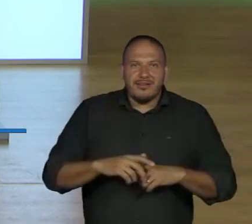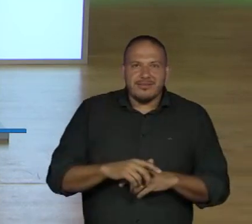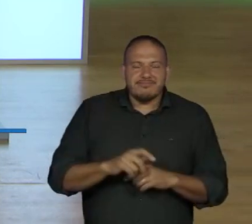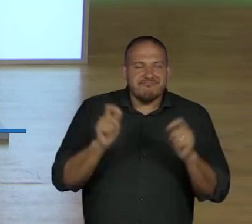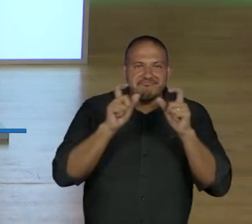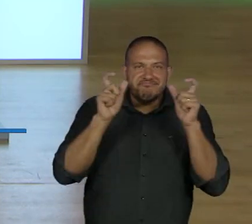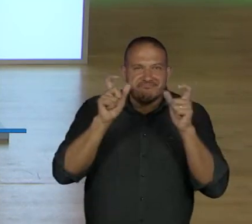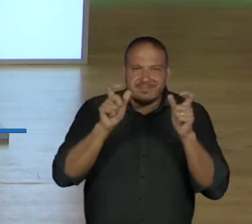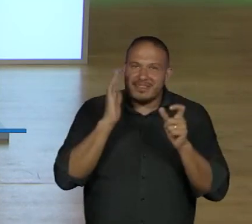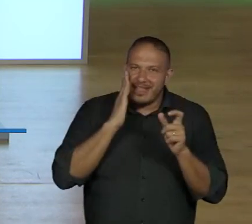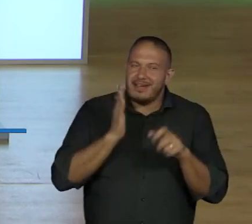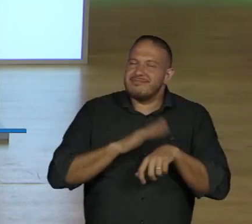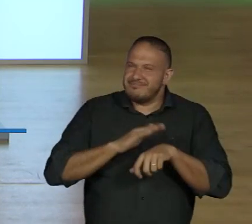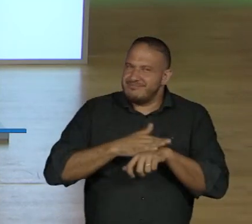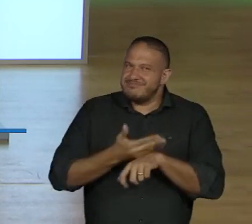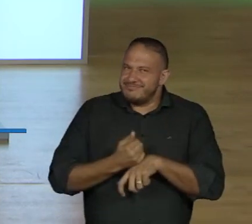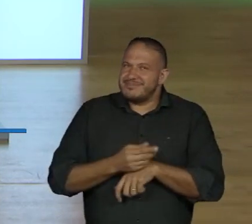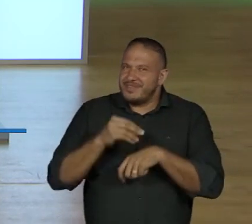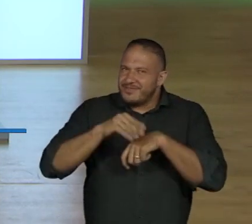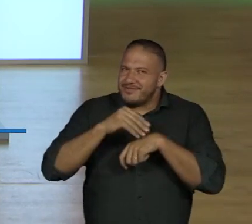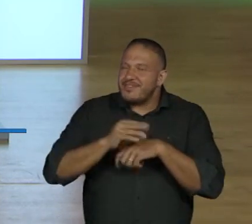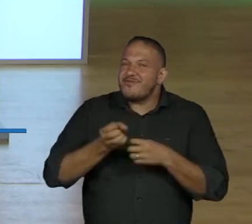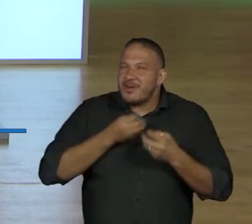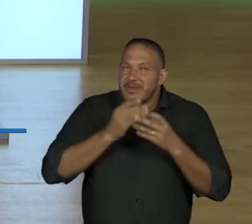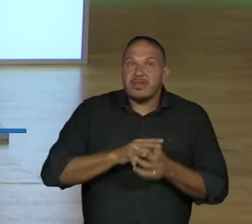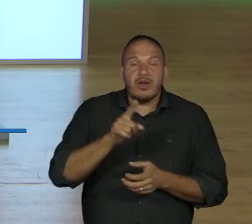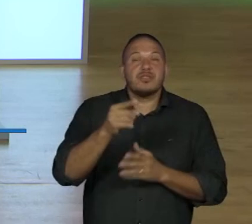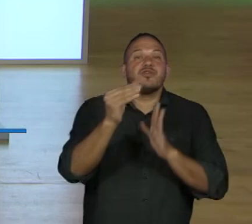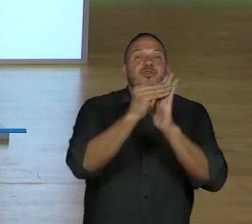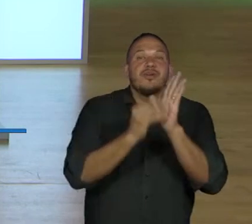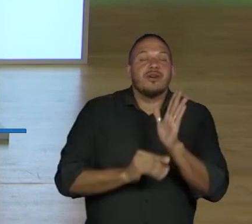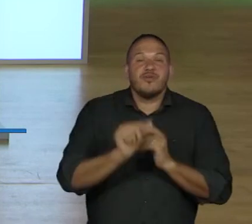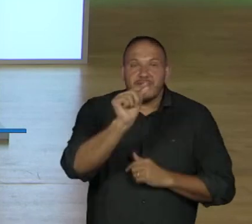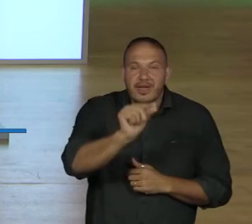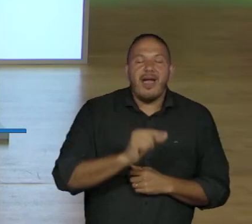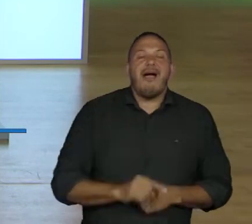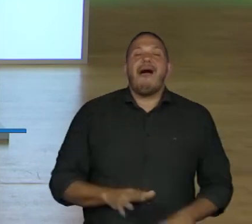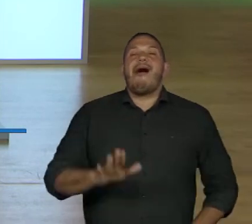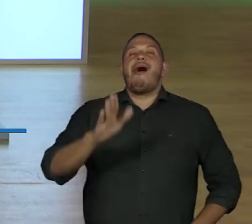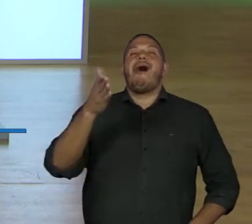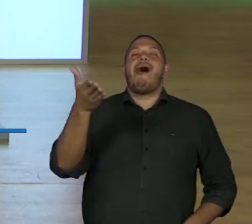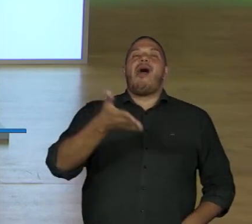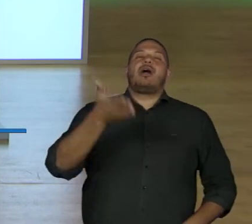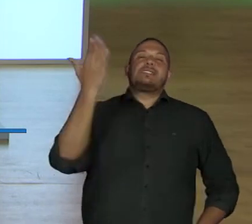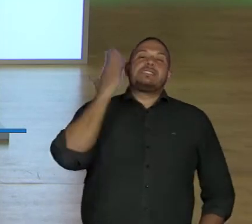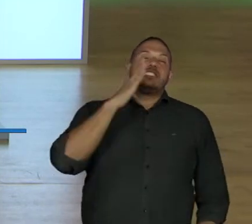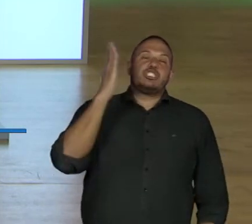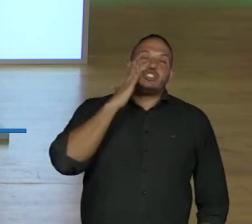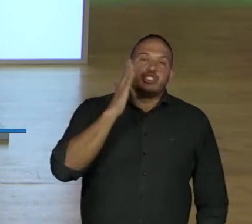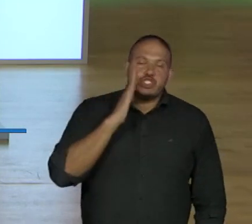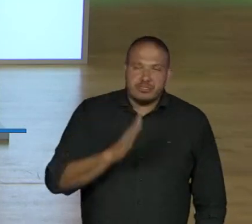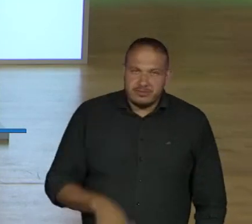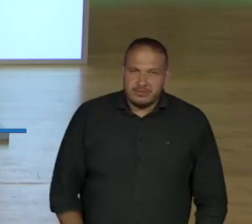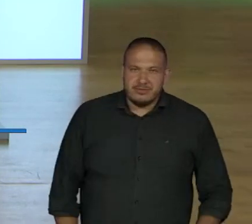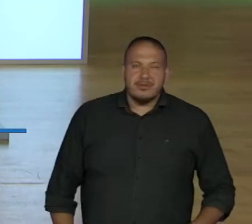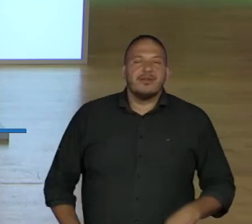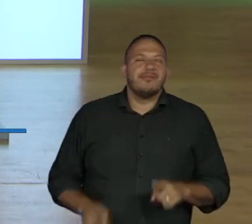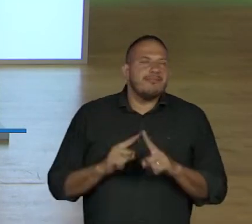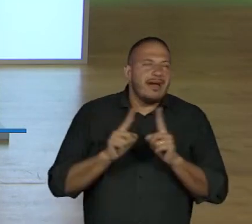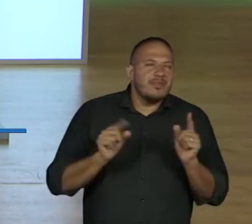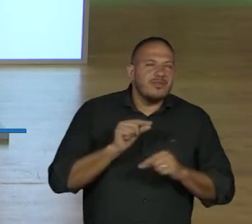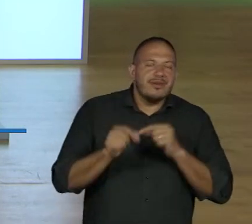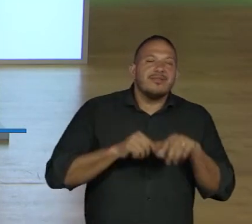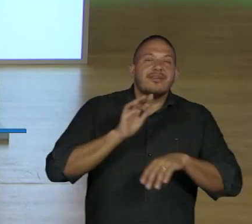bastante coisa aí. Isso. Olha só, eles já colocaram aqui, agora entendi. Agora Olha tem. só, quais são as características